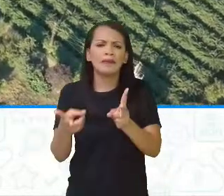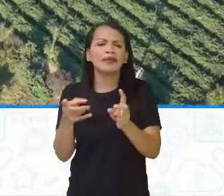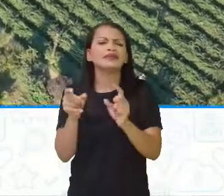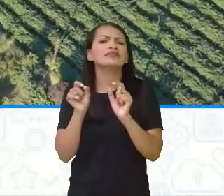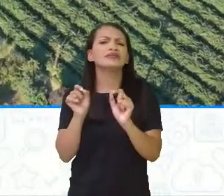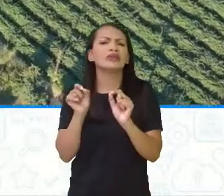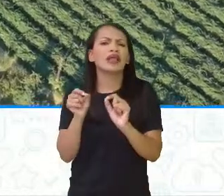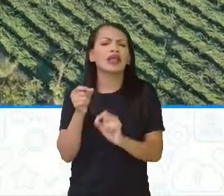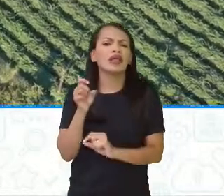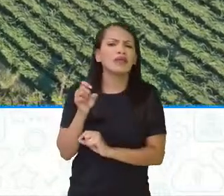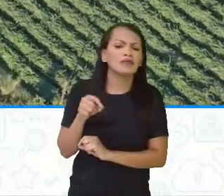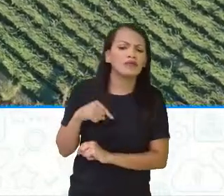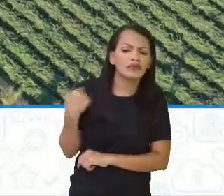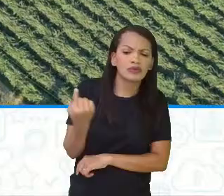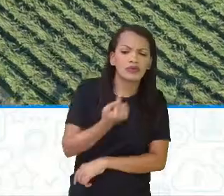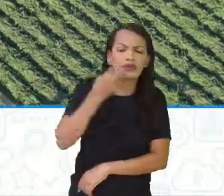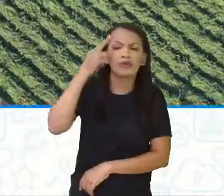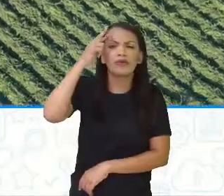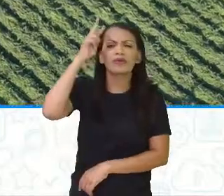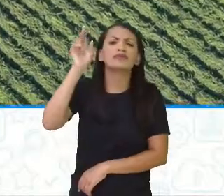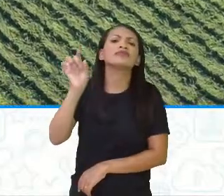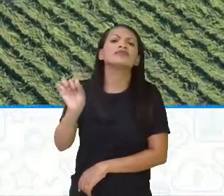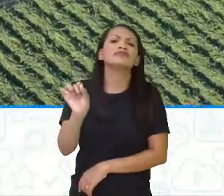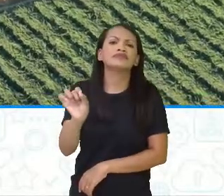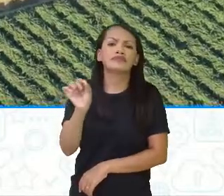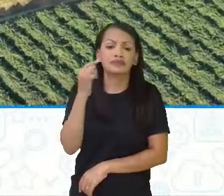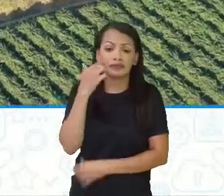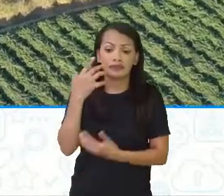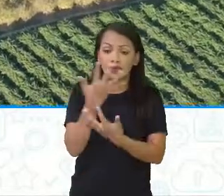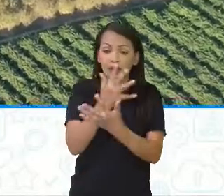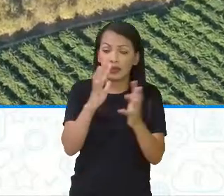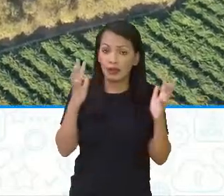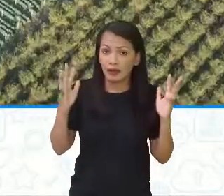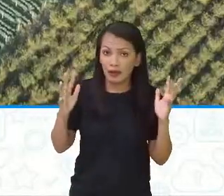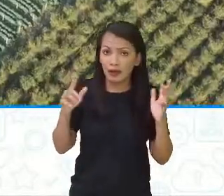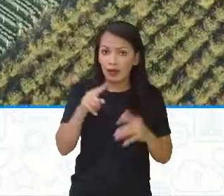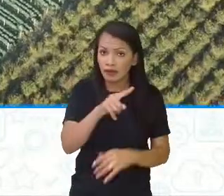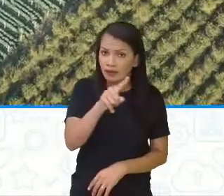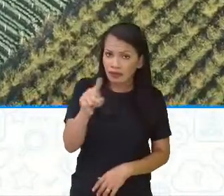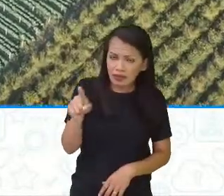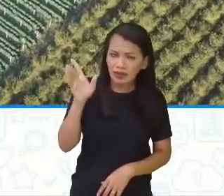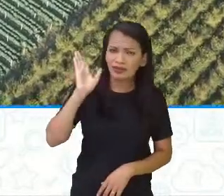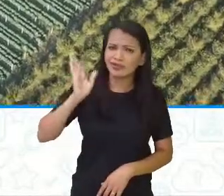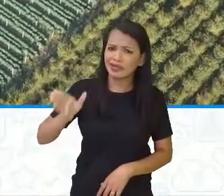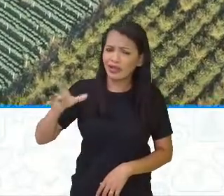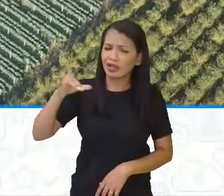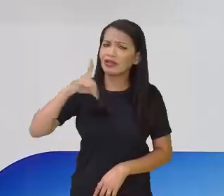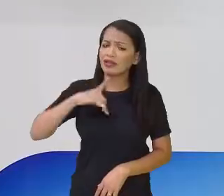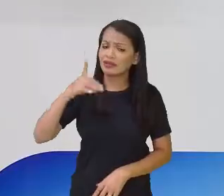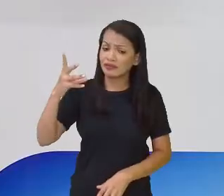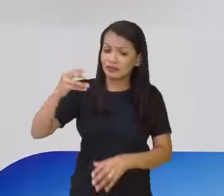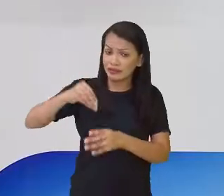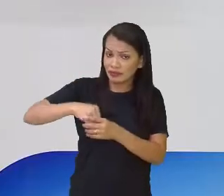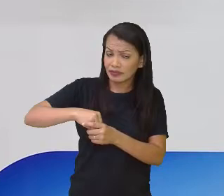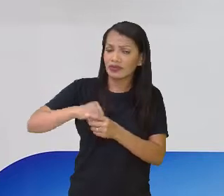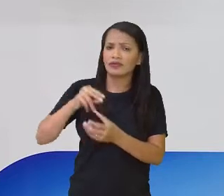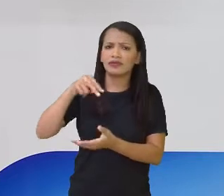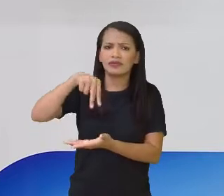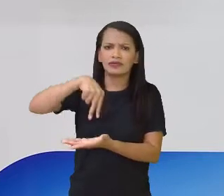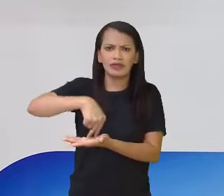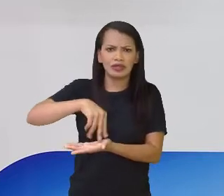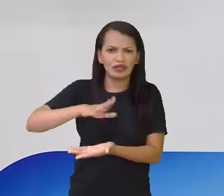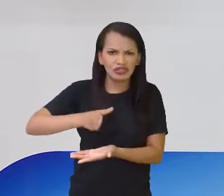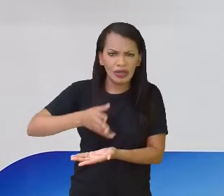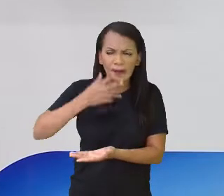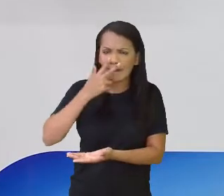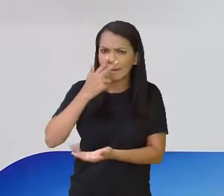lembra quando observamos uma paisagem como essa? Você já esteve em alguma paisagem assim ou em algum espaço parecido